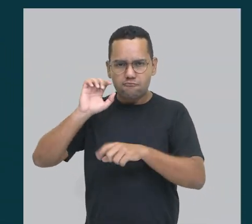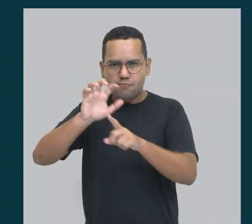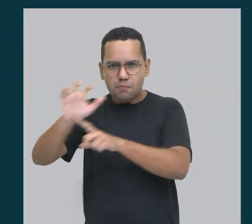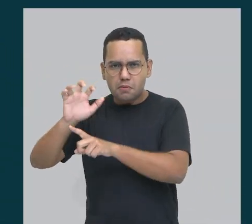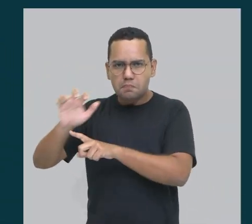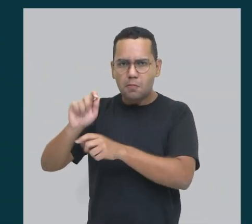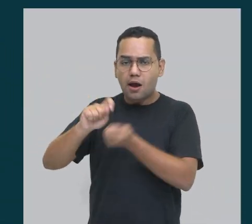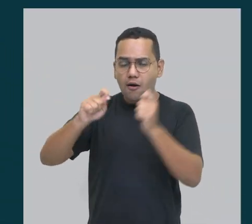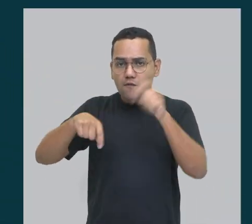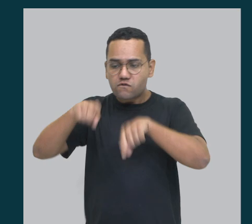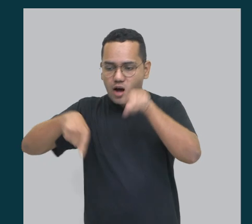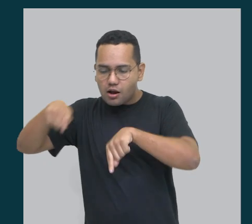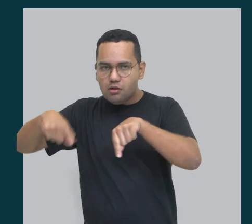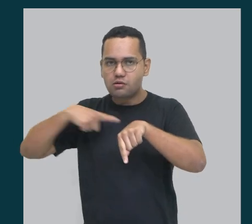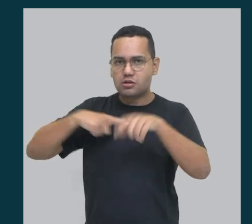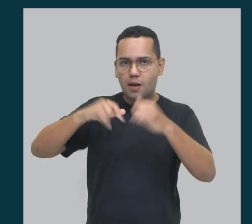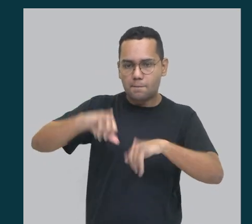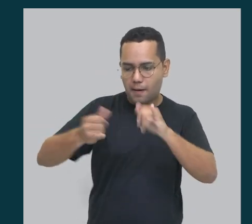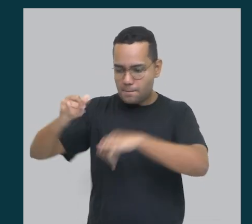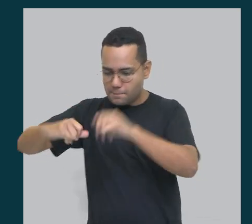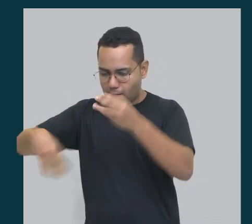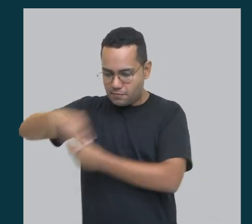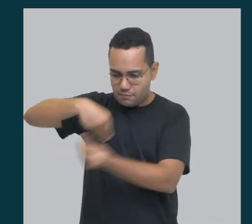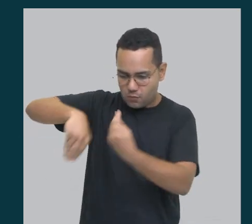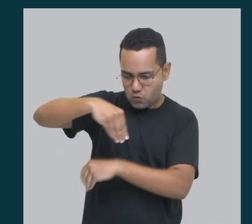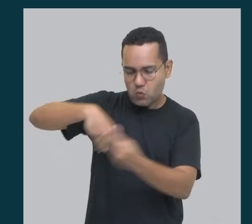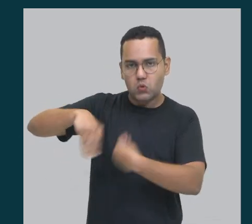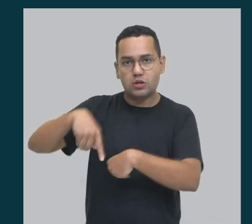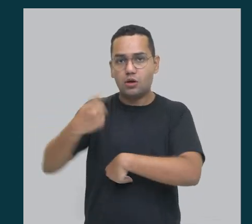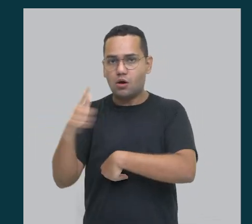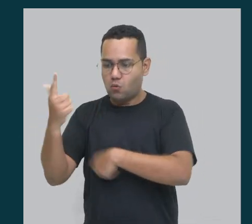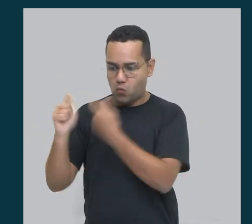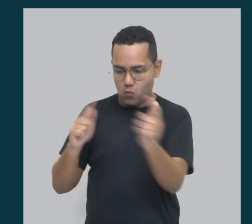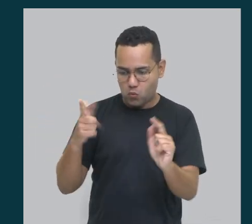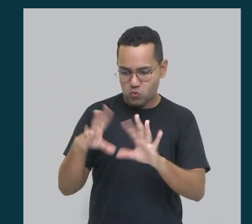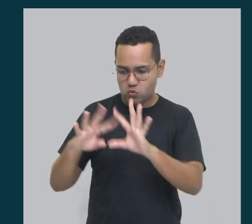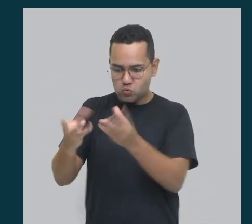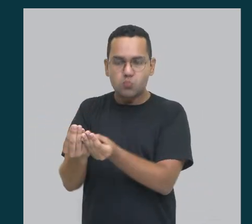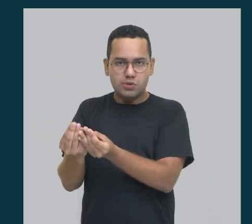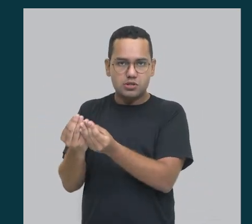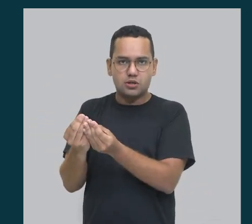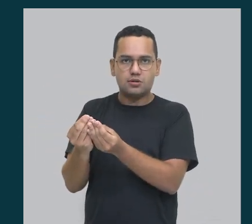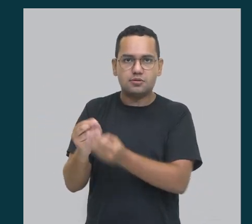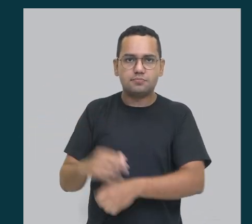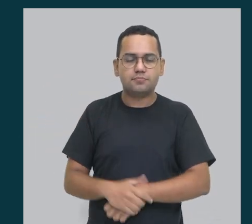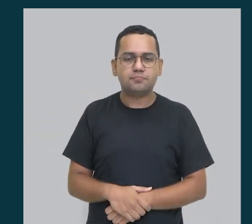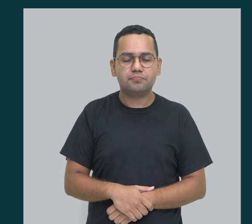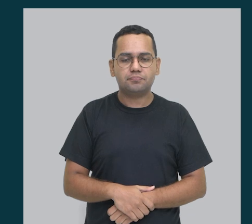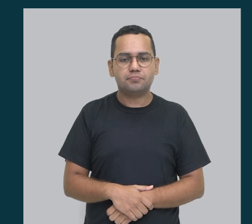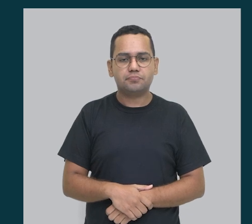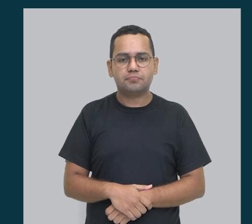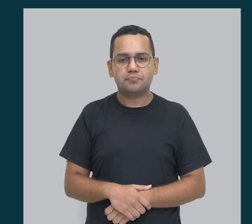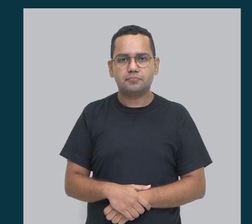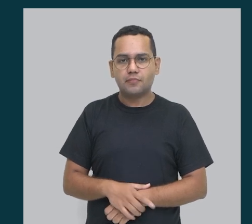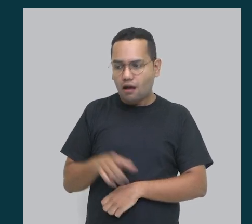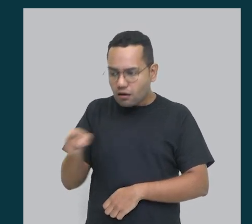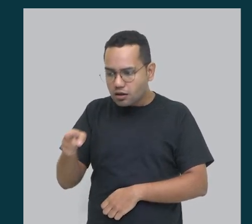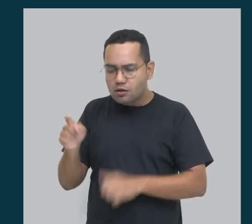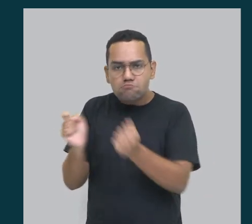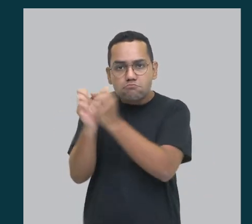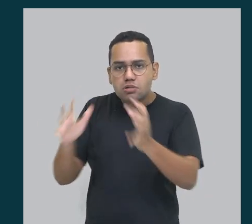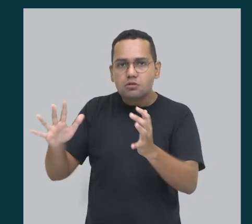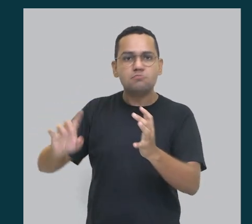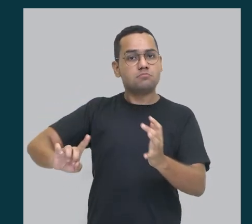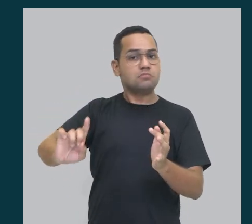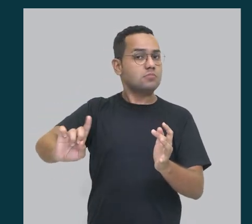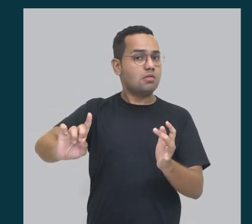alta temperatura no núcleo da estrela, transformando elementos químicos em outros elementos químicos mais complexos, então a estrela